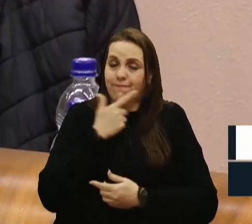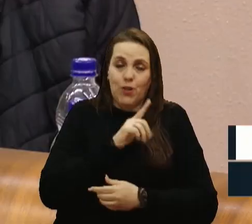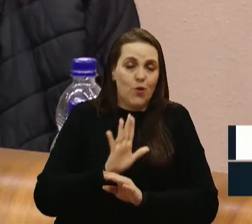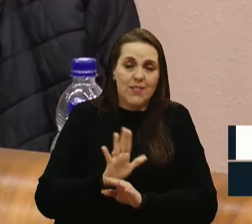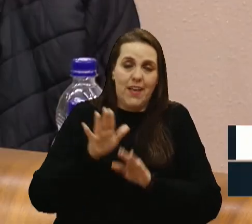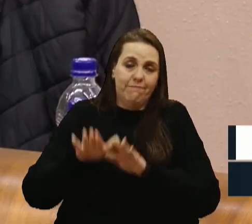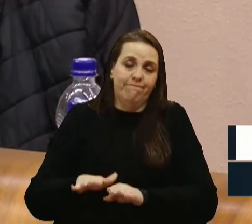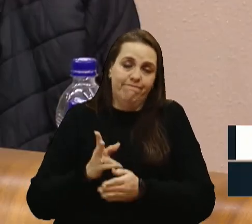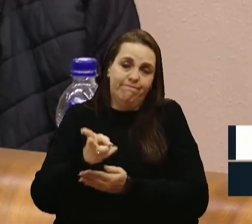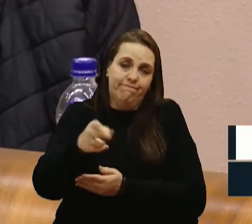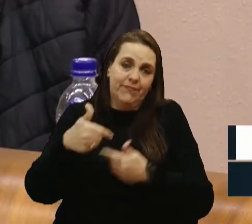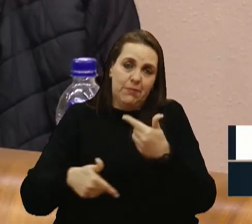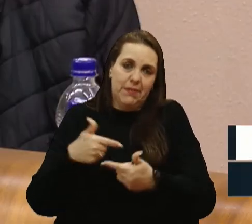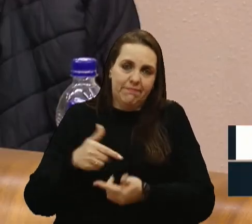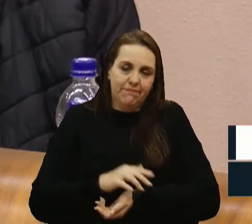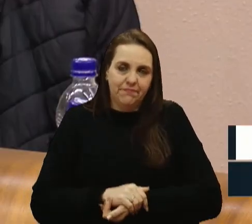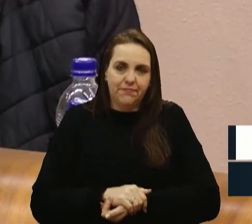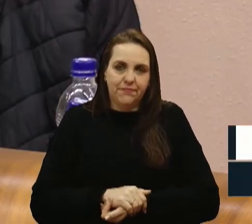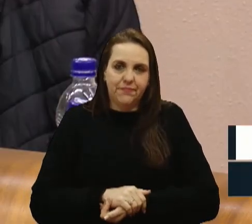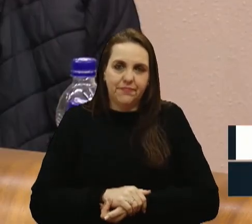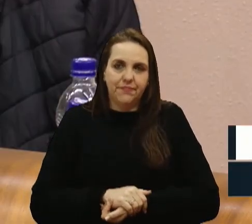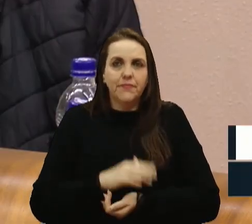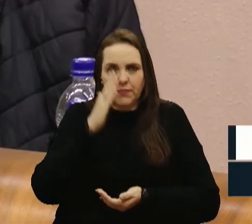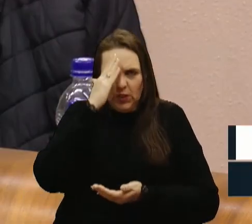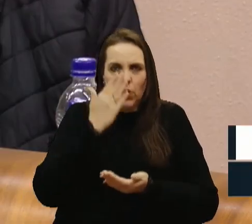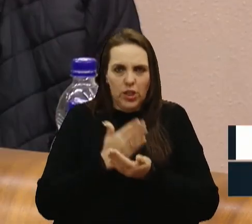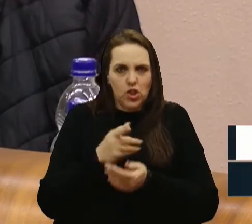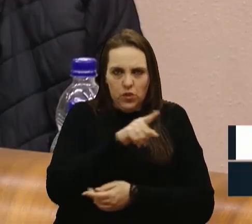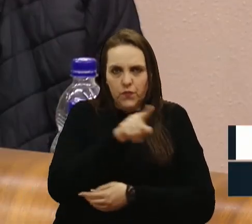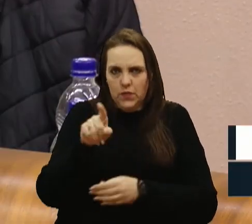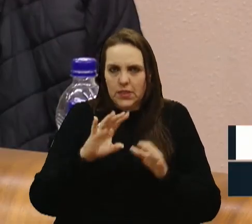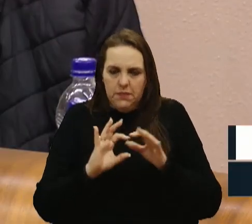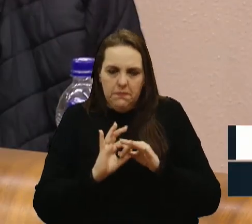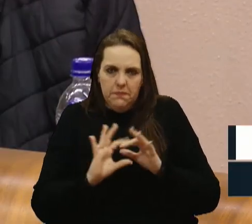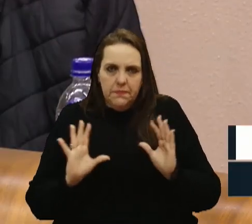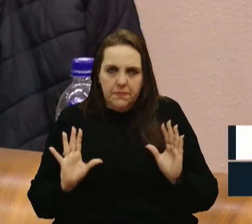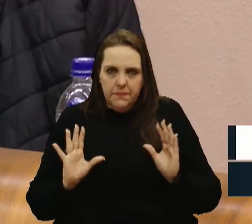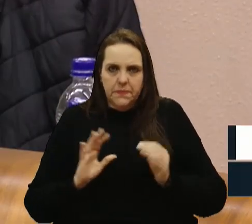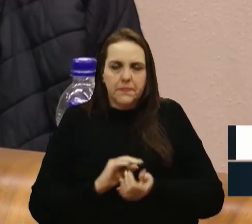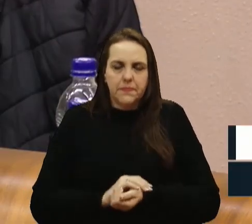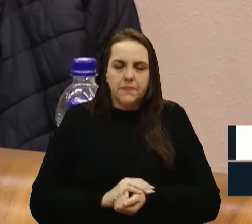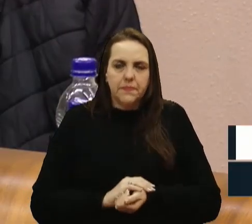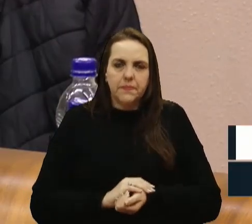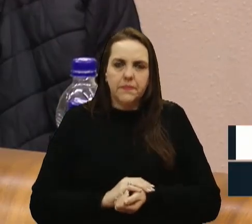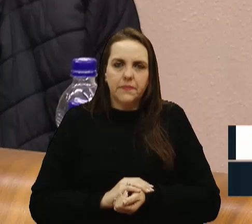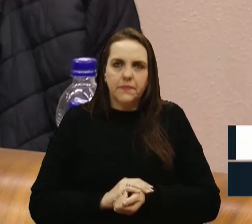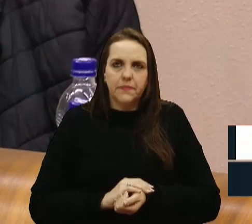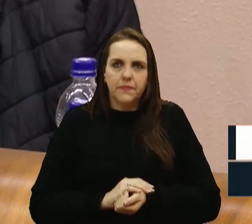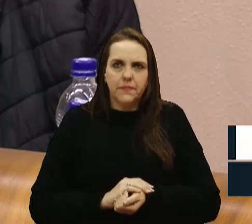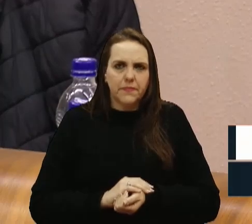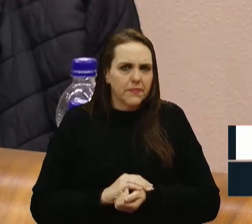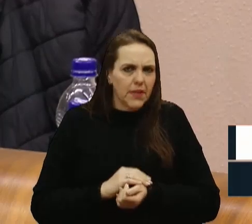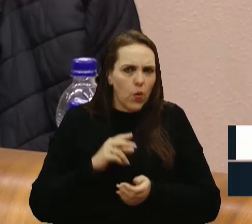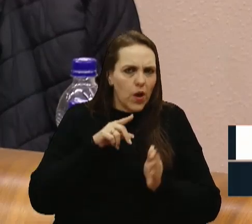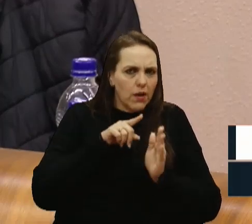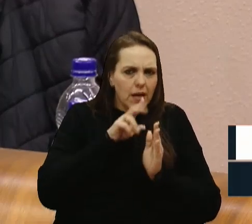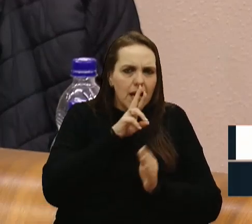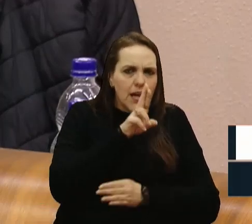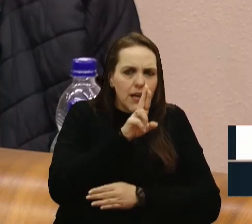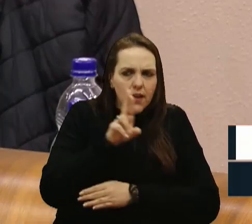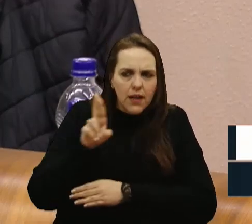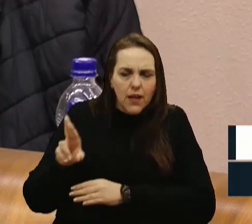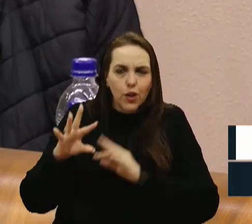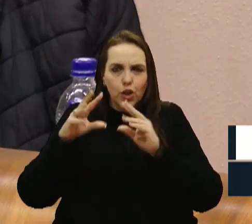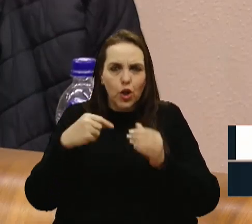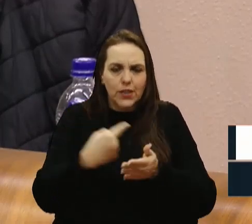Eu acho... Se vocês me permitirem, eu acho que abrangi todas as perguntas que tiveram,